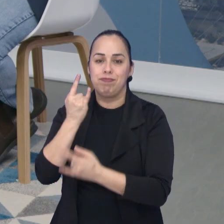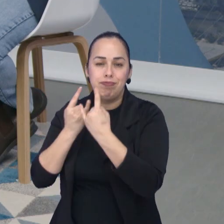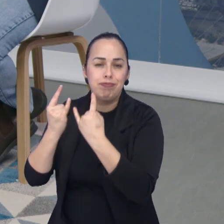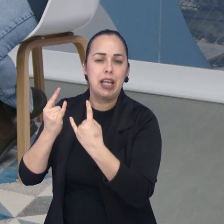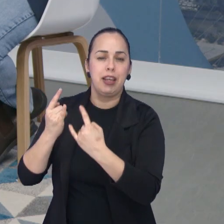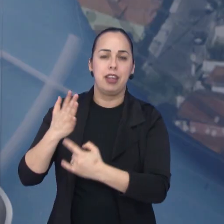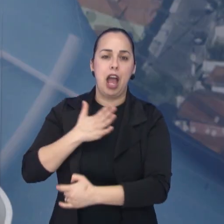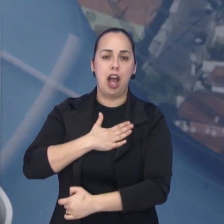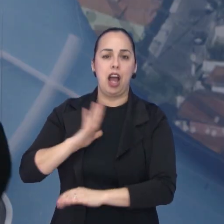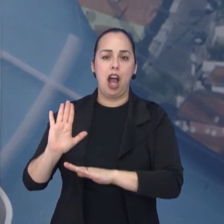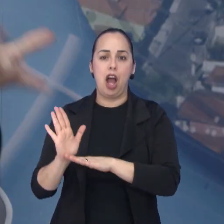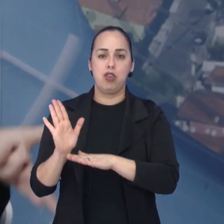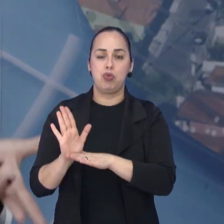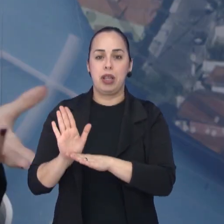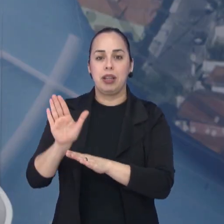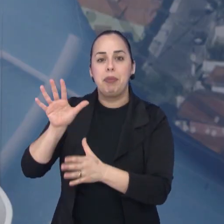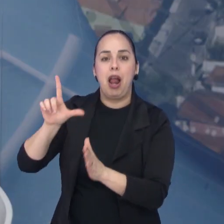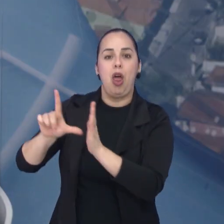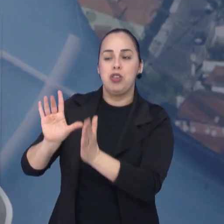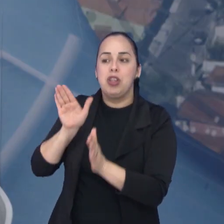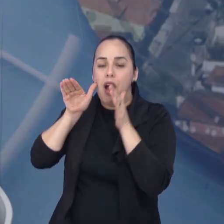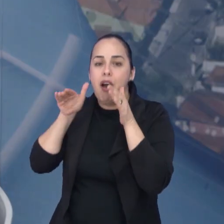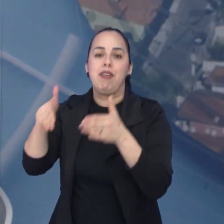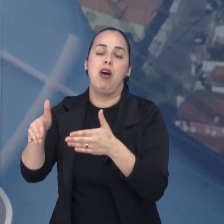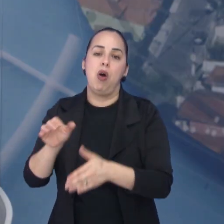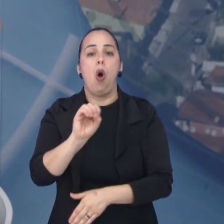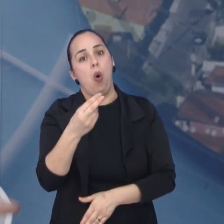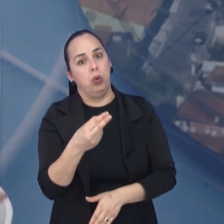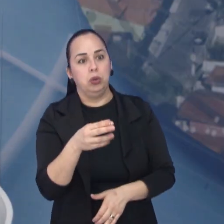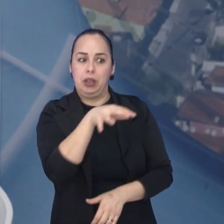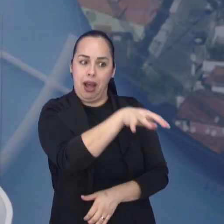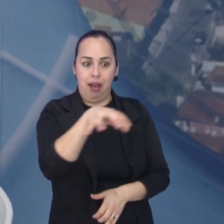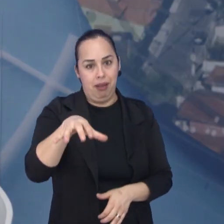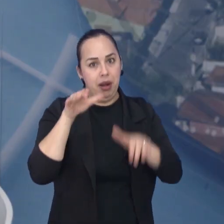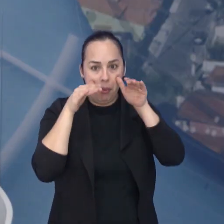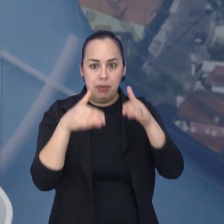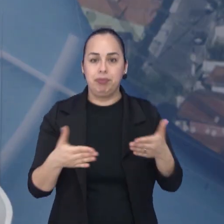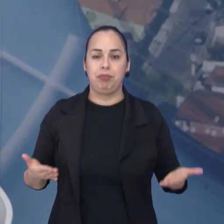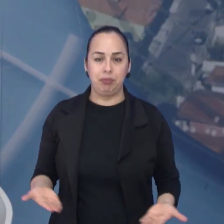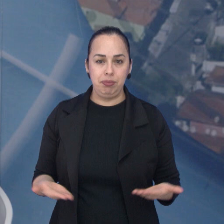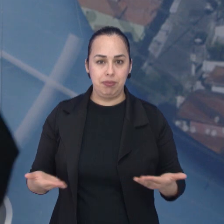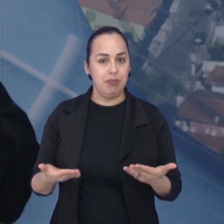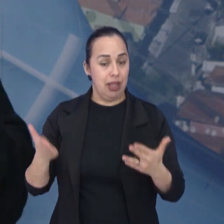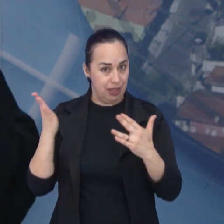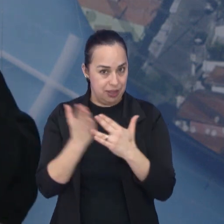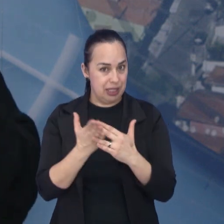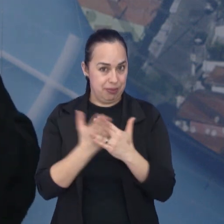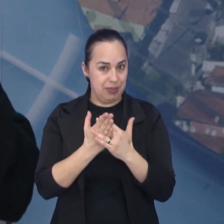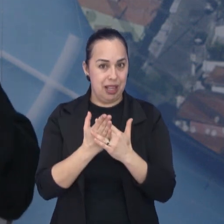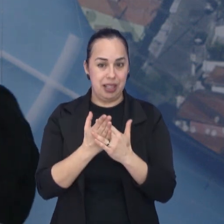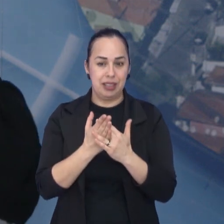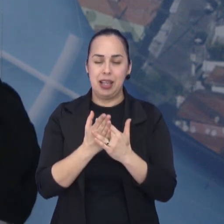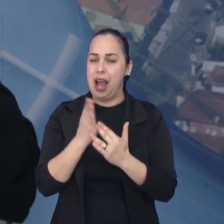diferencial também para se tornar uma referência, né, dentro do seu público-alvo, dentro do seu negócio. A gente vai para mais uma pausa,